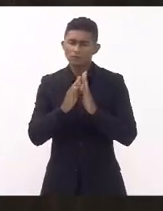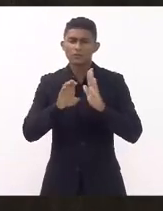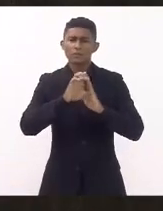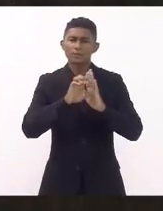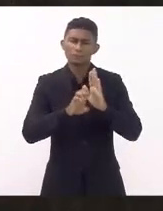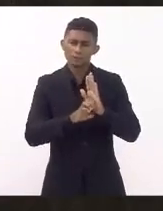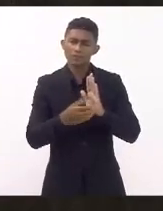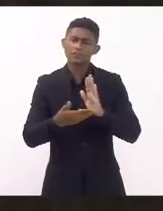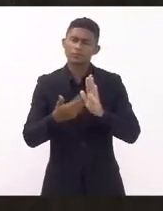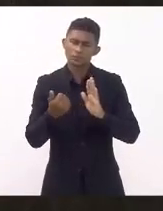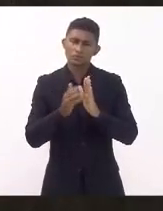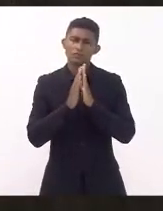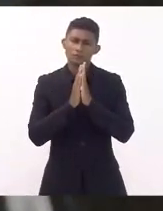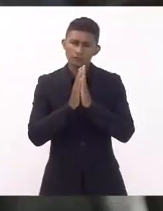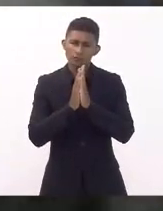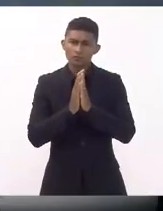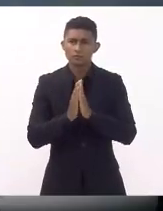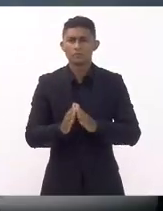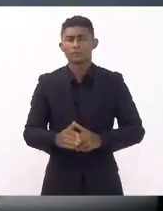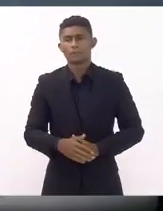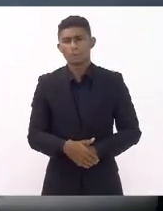por gentileza.